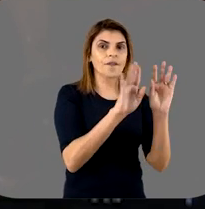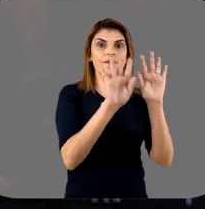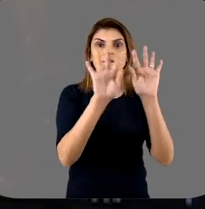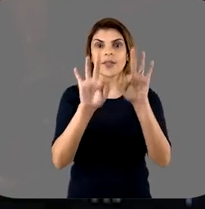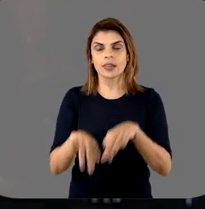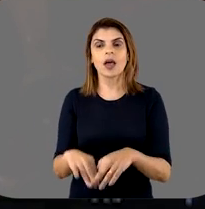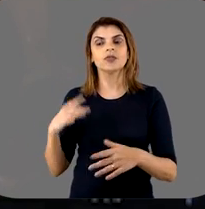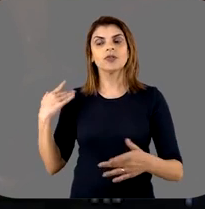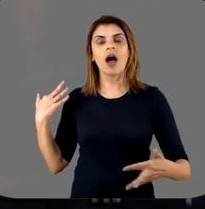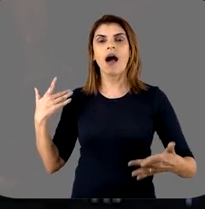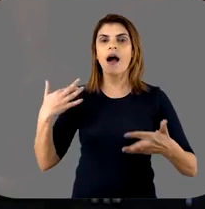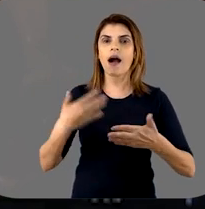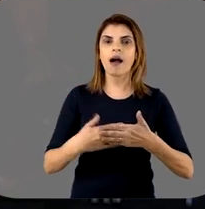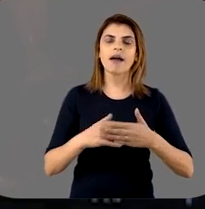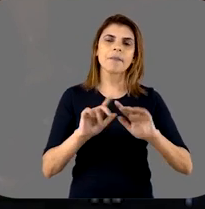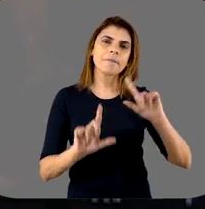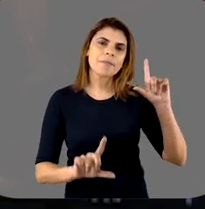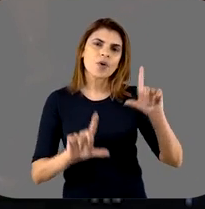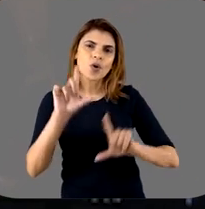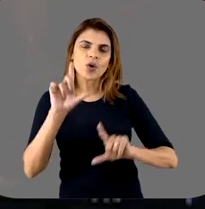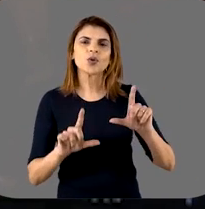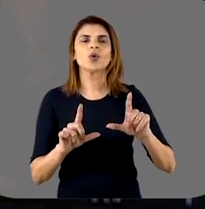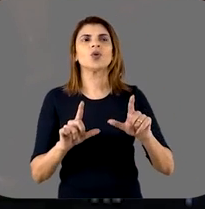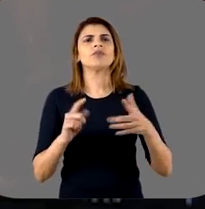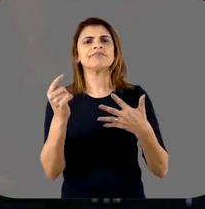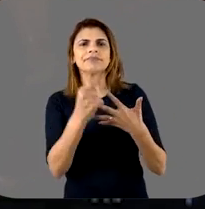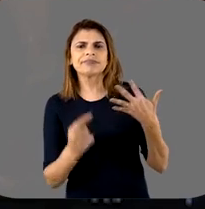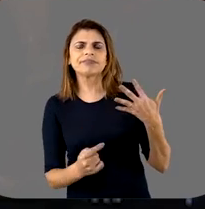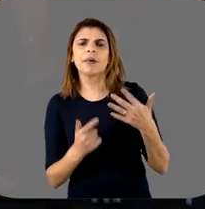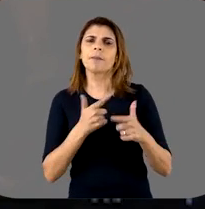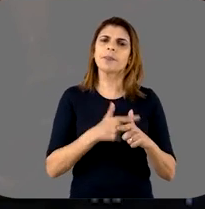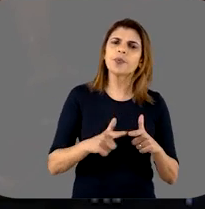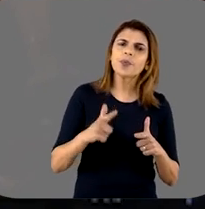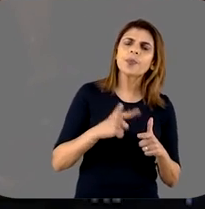abordou durante todo o programa aspectos,